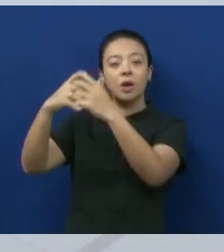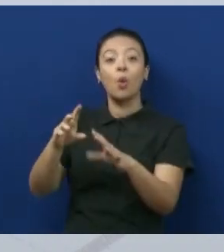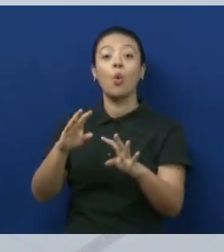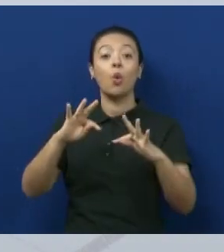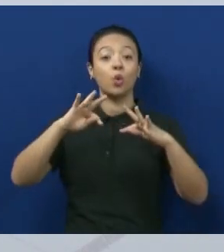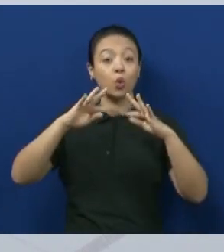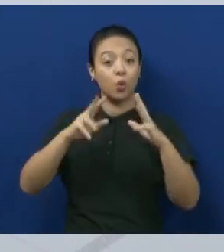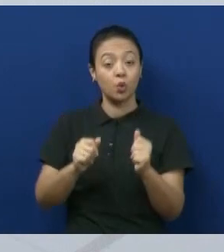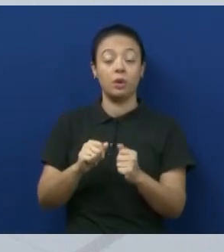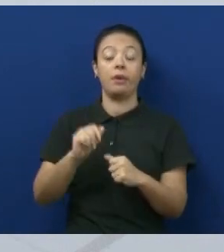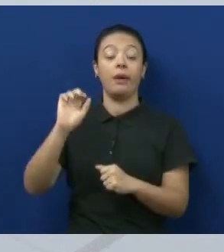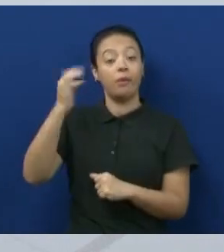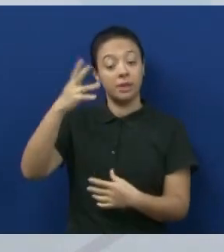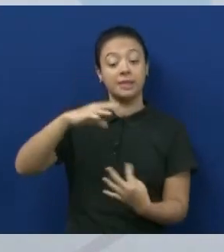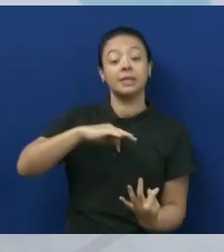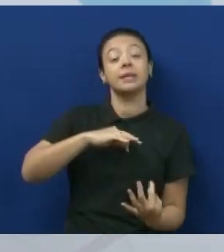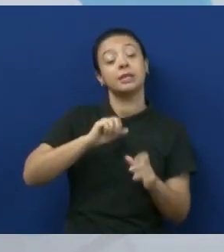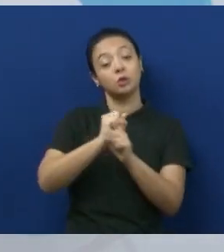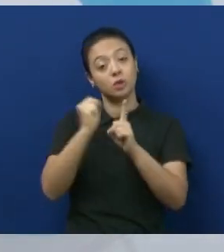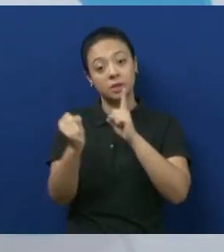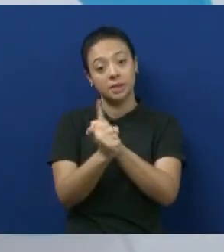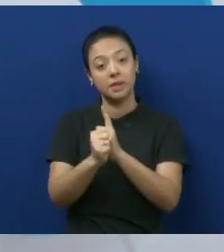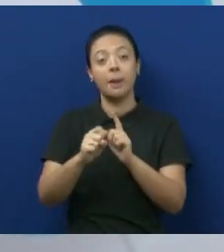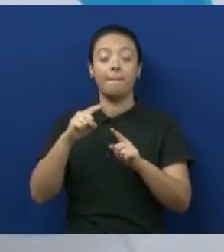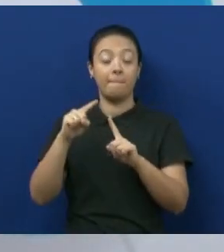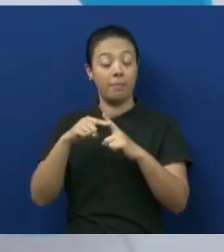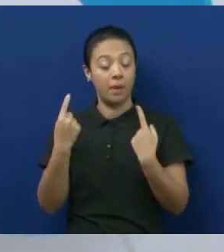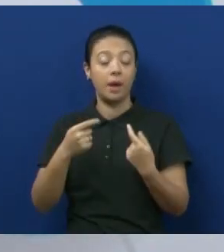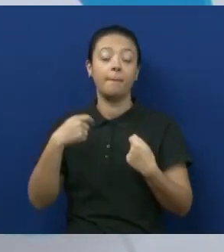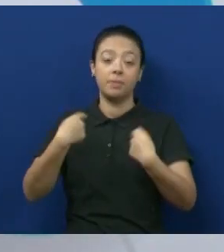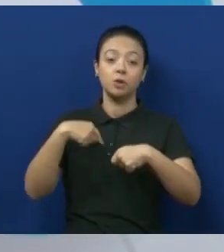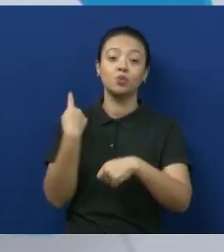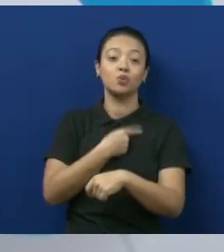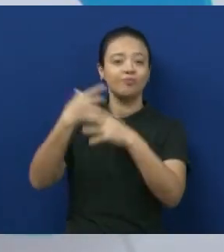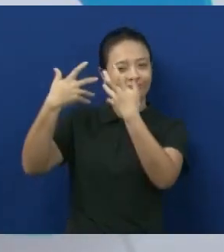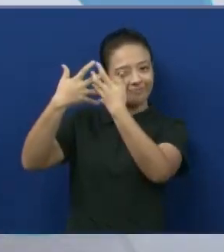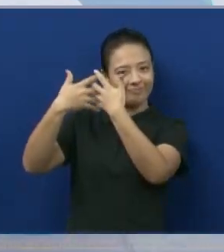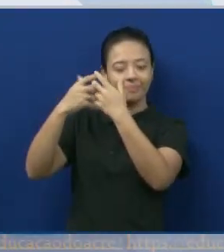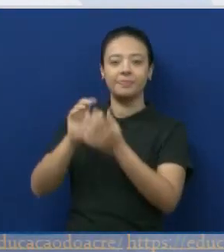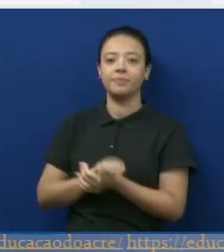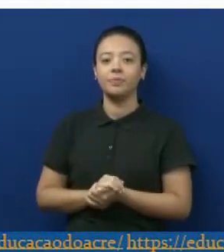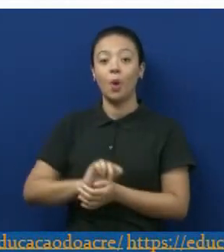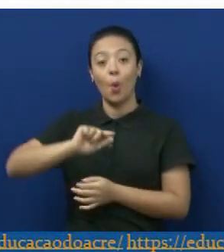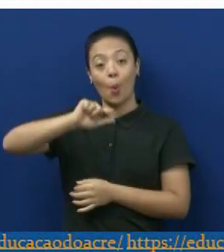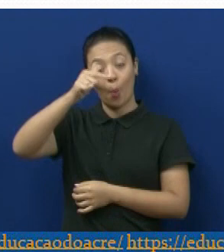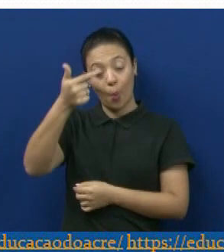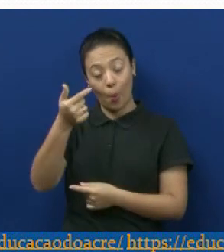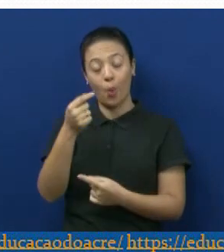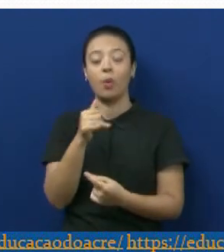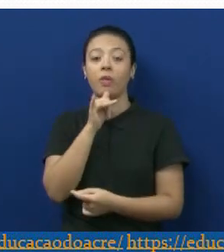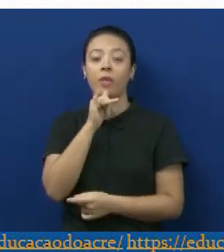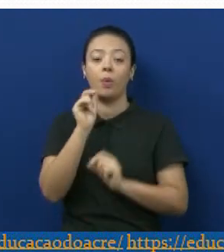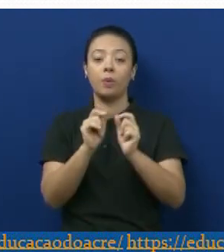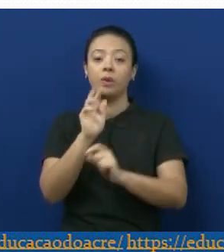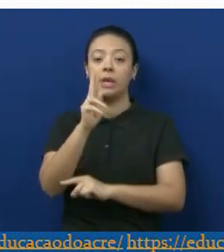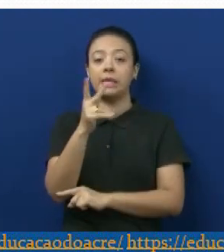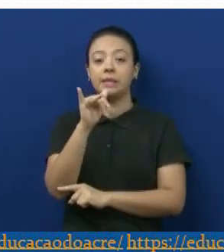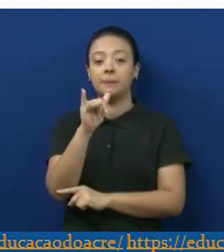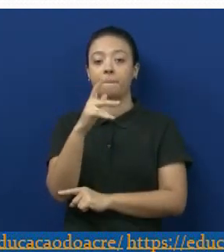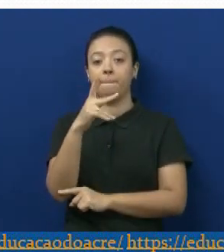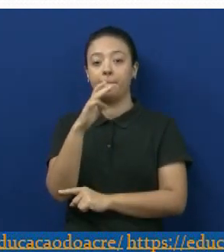curta é as mesmas que acontecem entre dia, noite, claro, escuro. Olha essa outra figura de